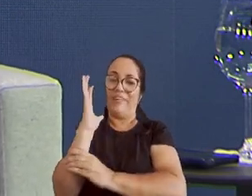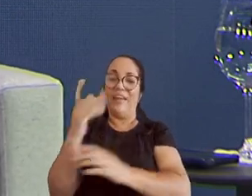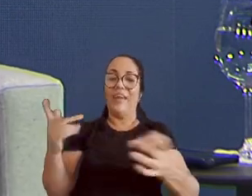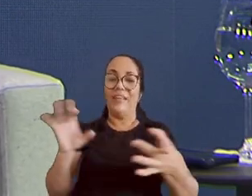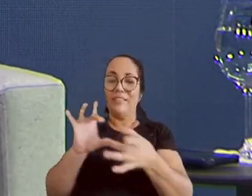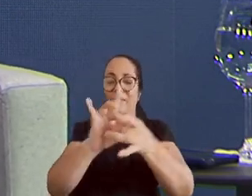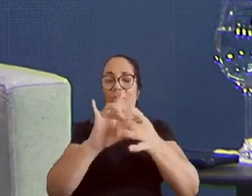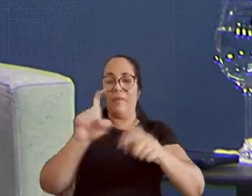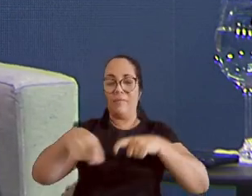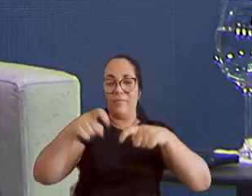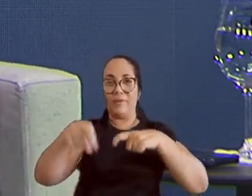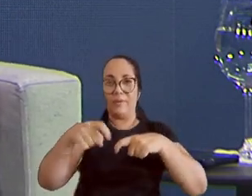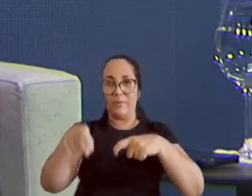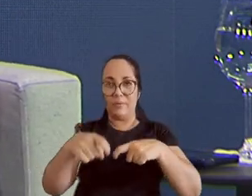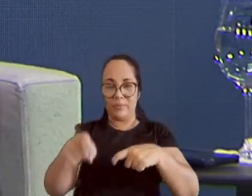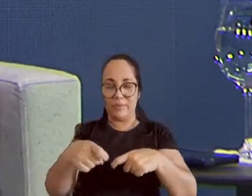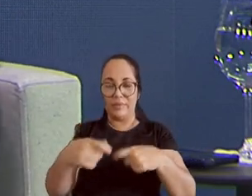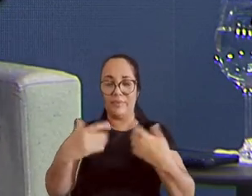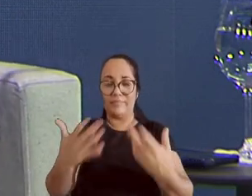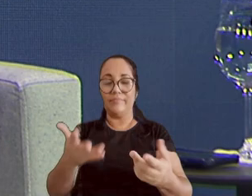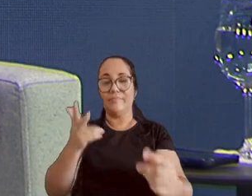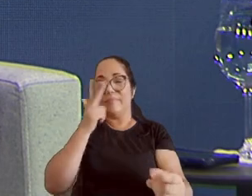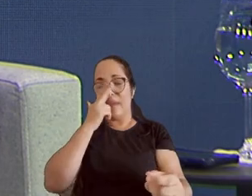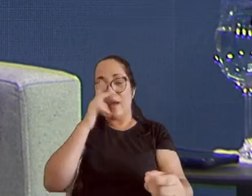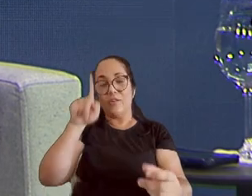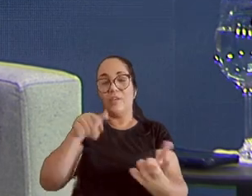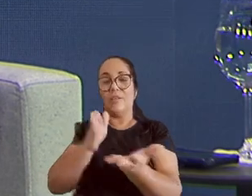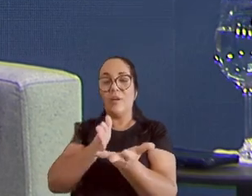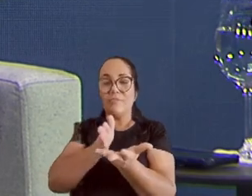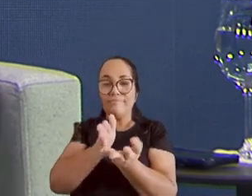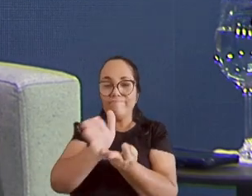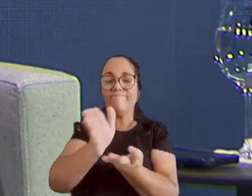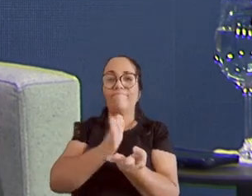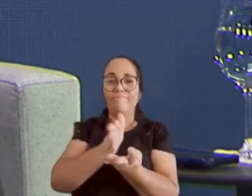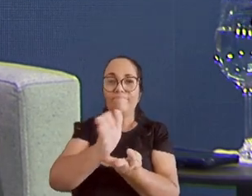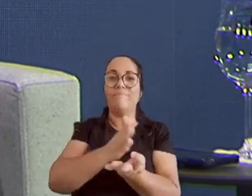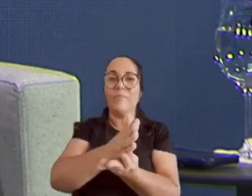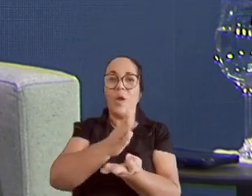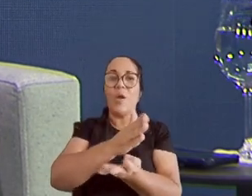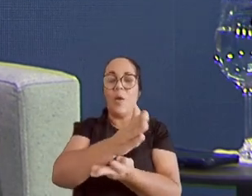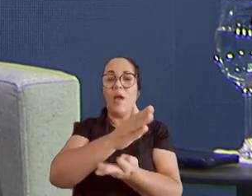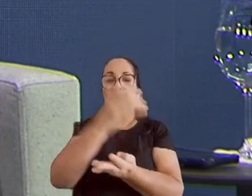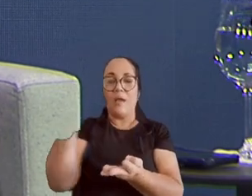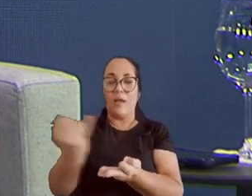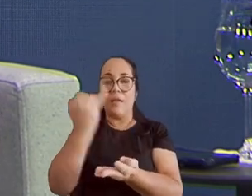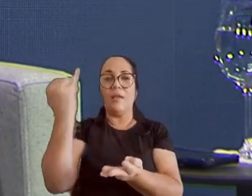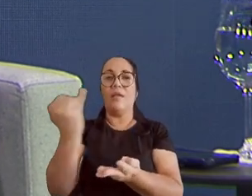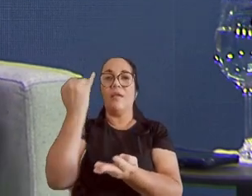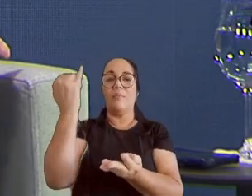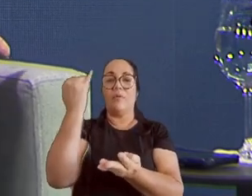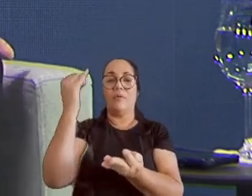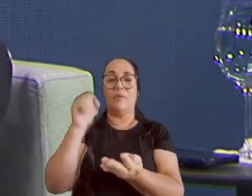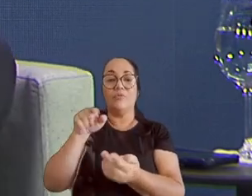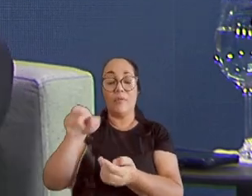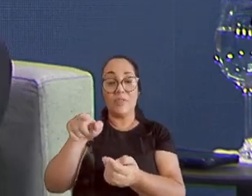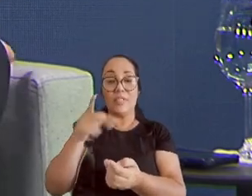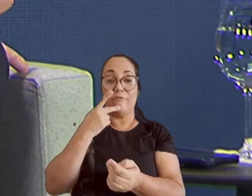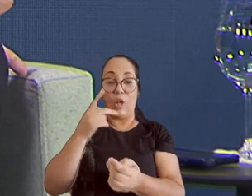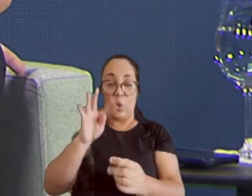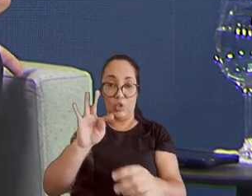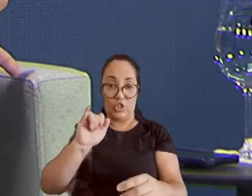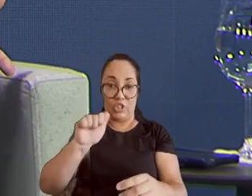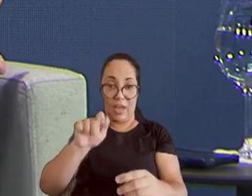um caminho importante para agricultura para ligar com que você falou Thiago nada disso acontece